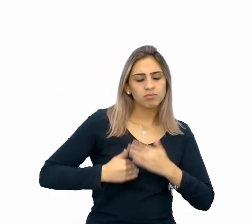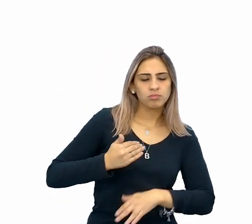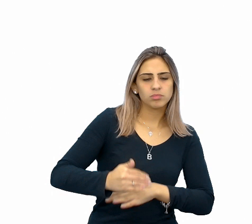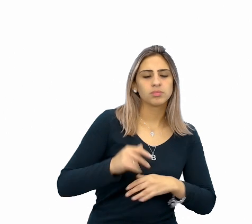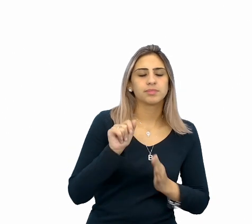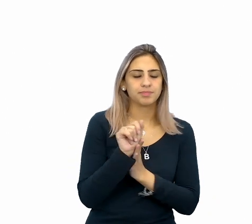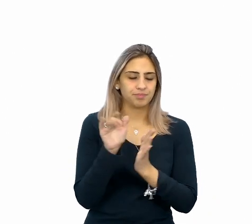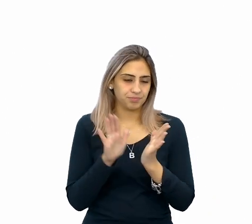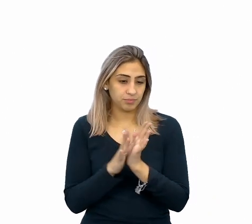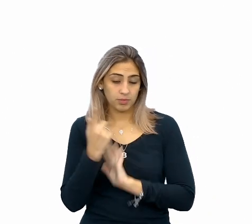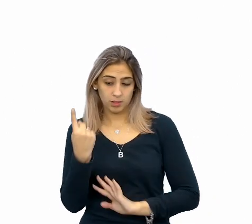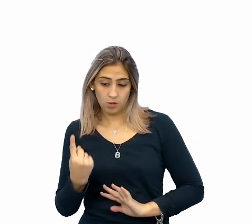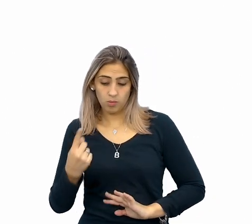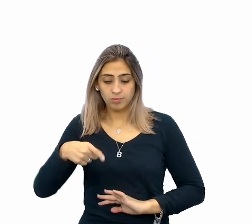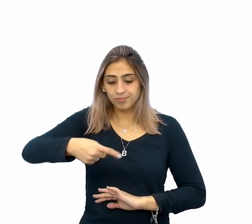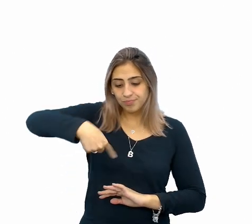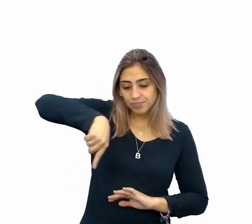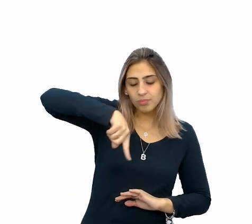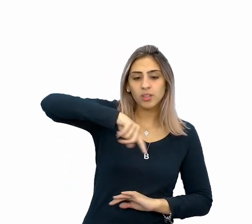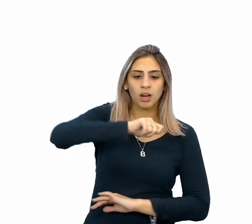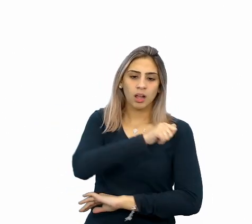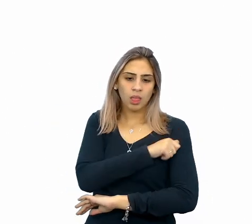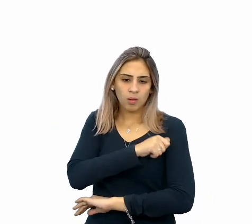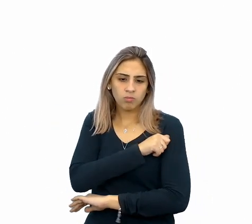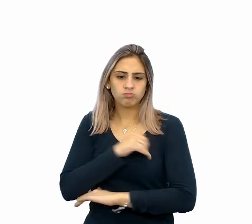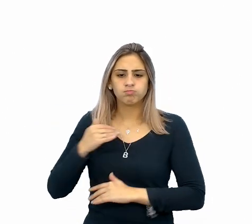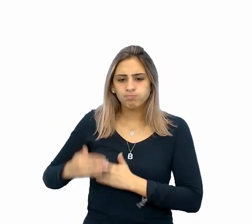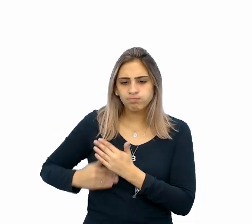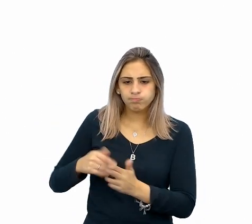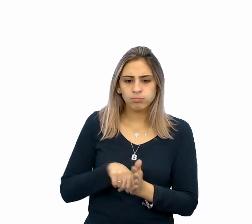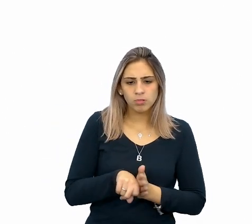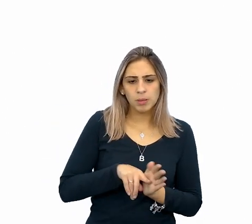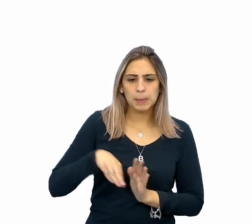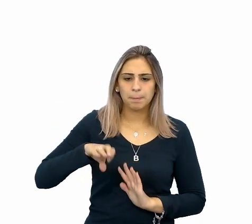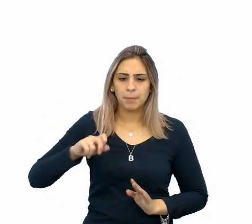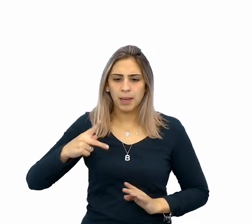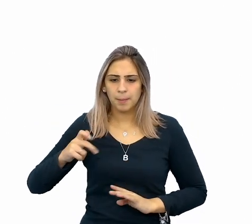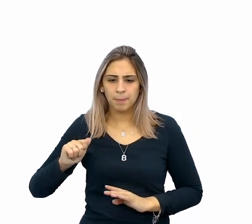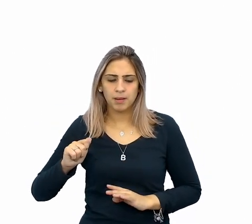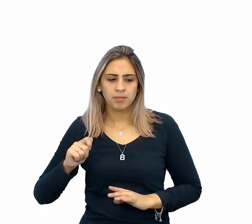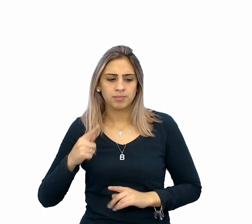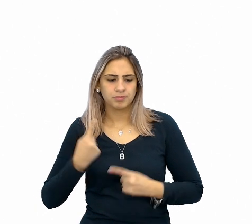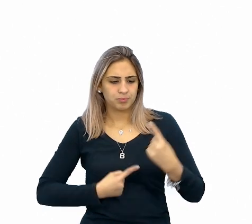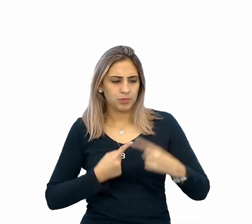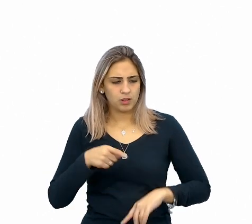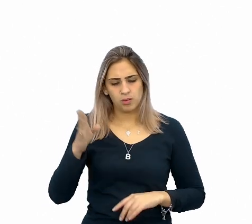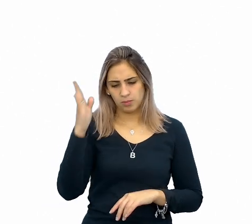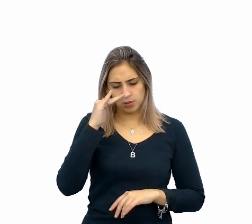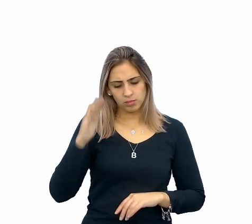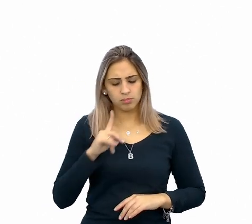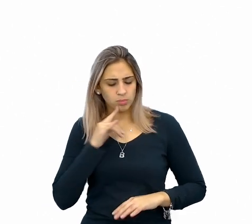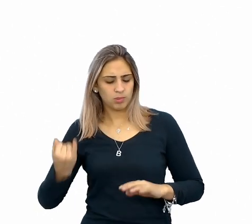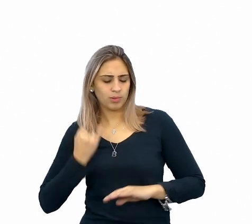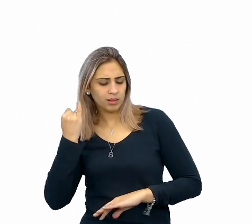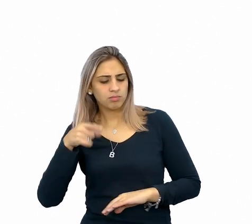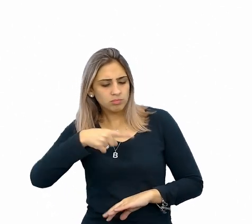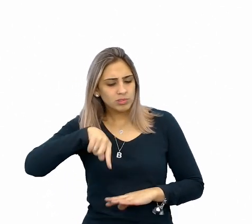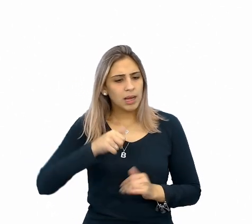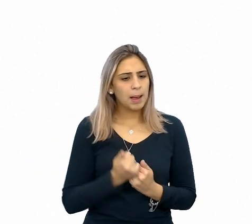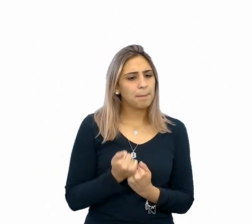na atividade 1, os estudantes vão explorar um mapa político do Brasil. E é importante, professor, que você os